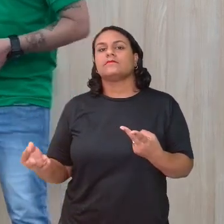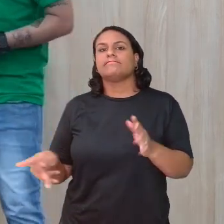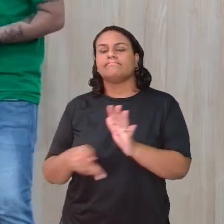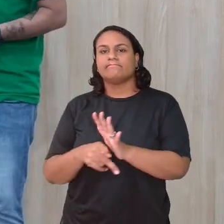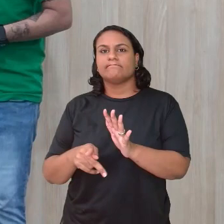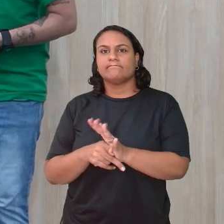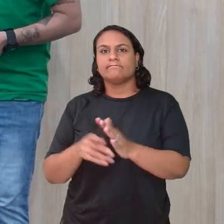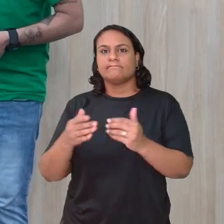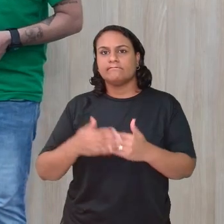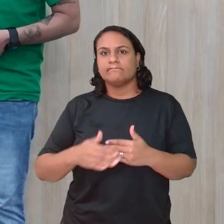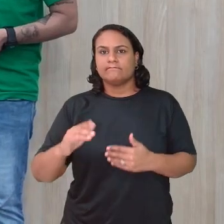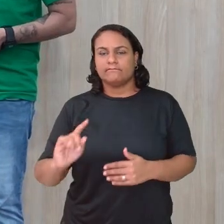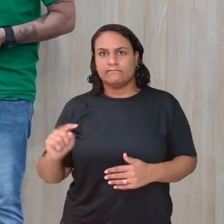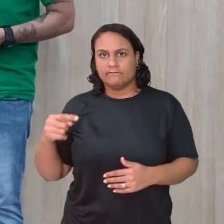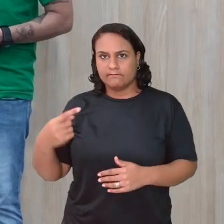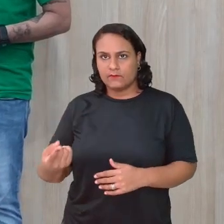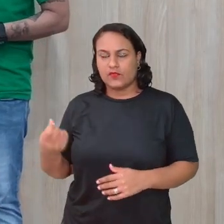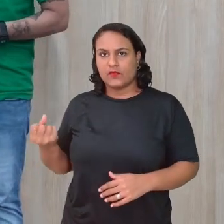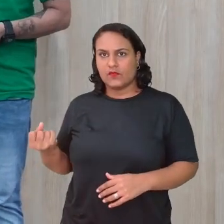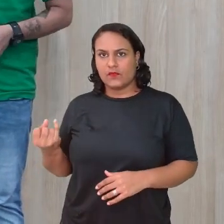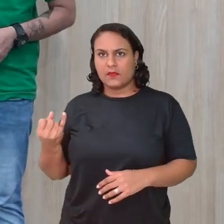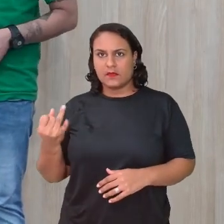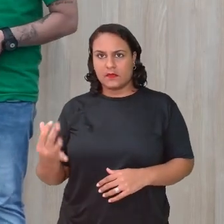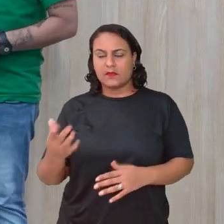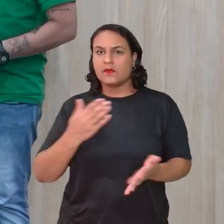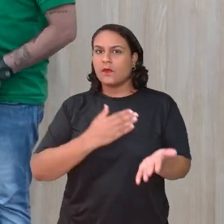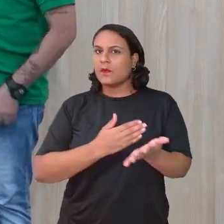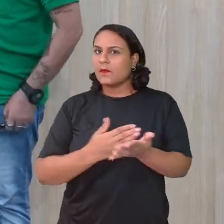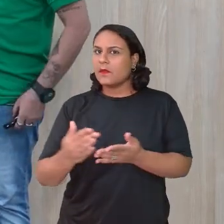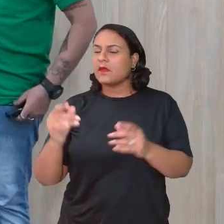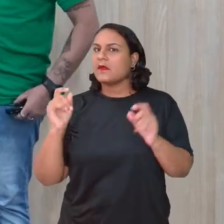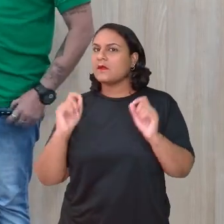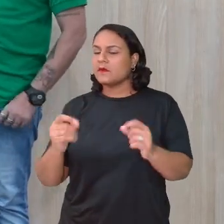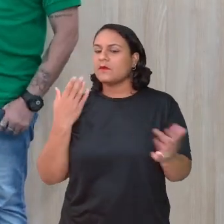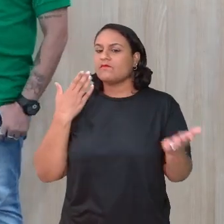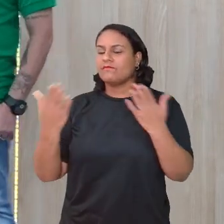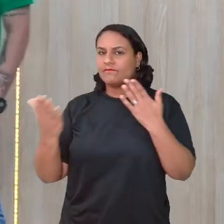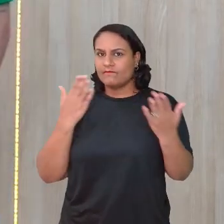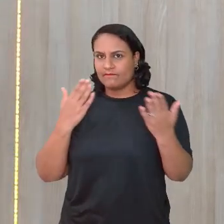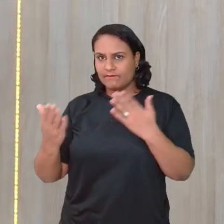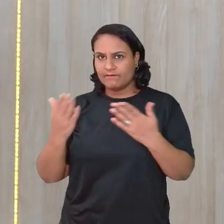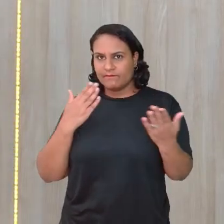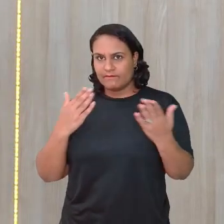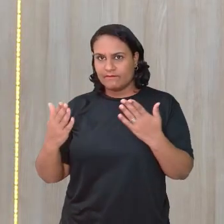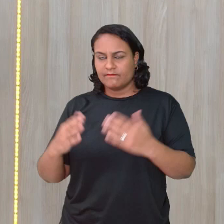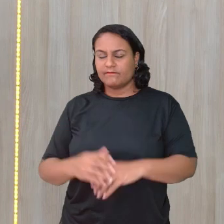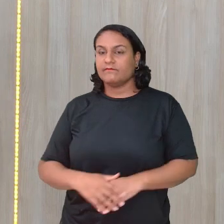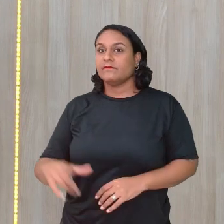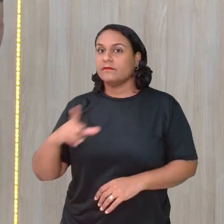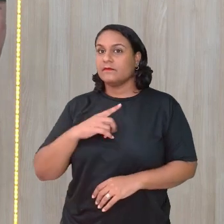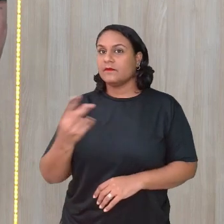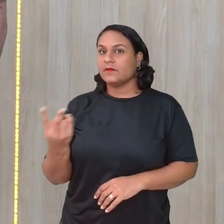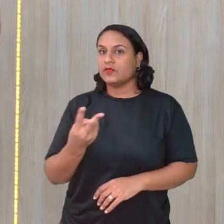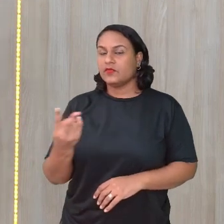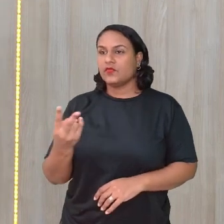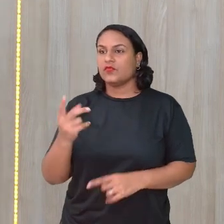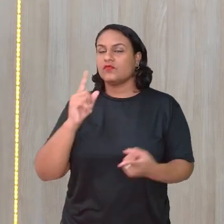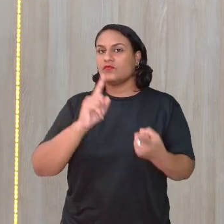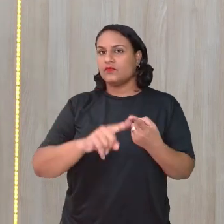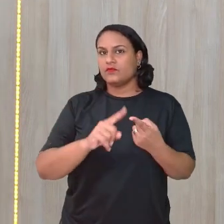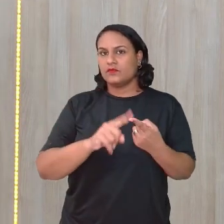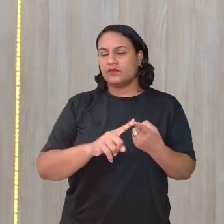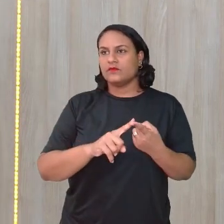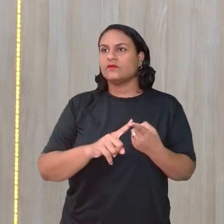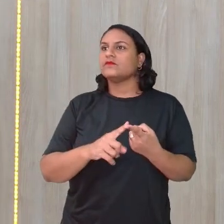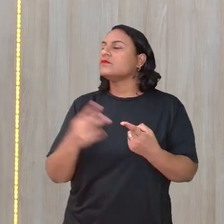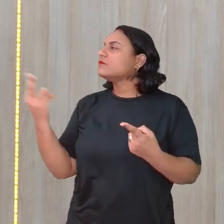partir disso, depois de quantificá-los, a gente começa a fazer a comparação. Então, eu tenho dois casos favoráveis, que